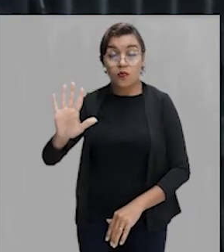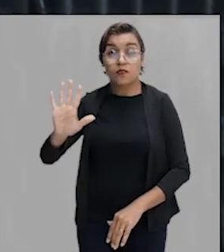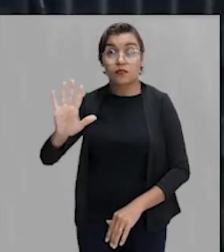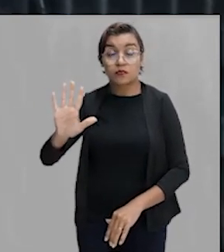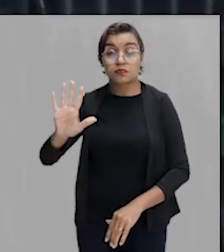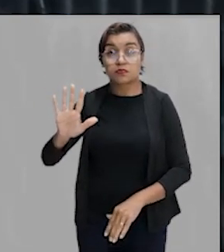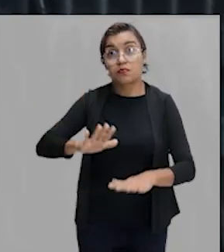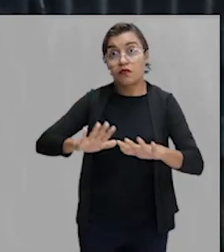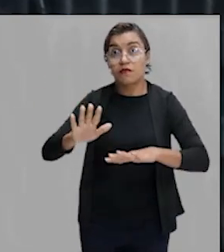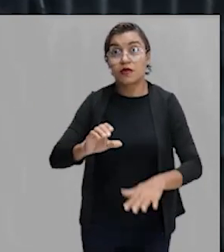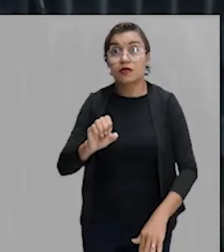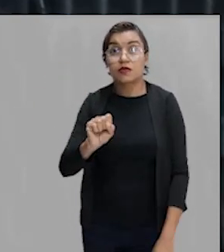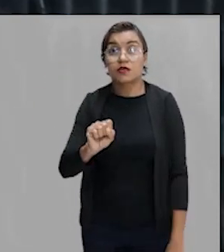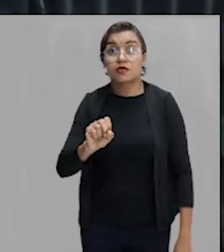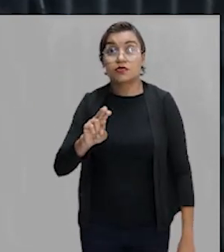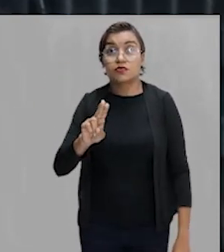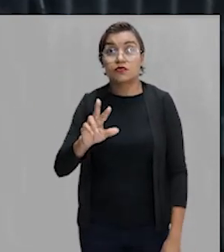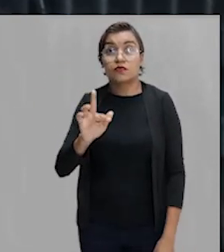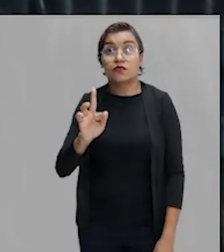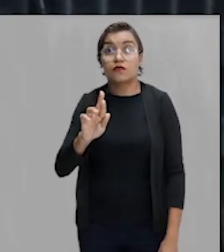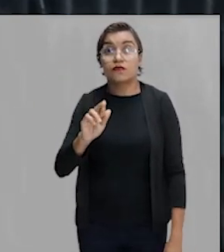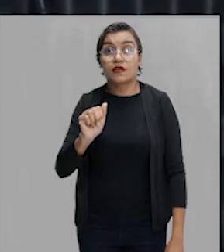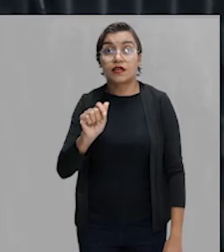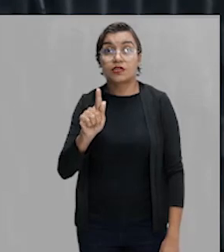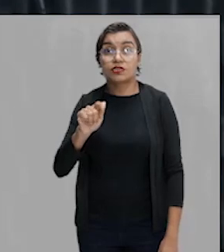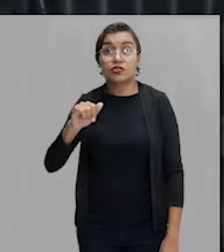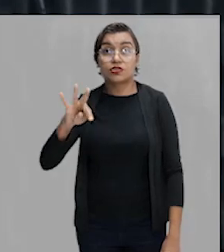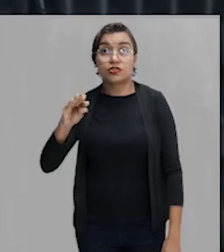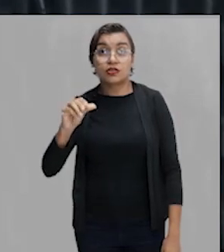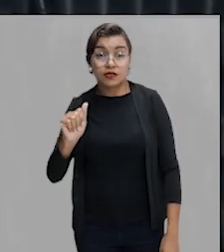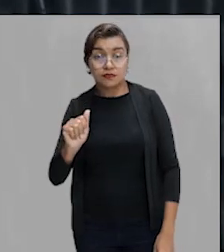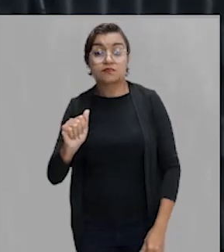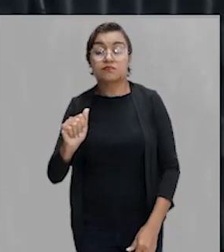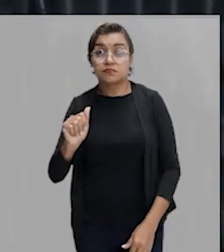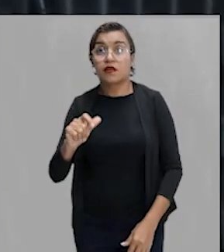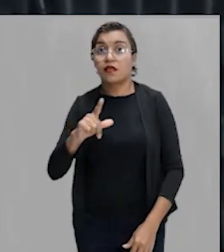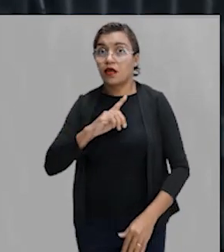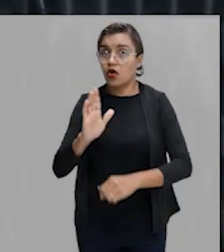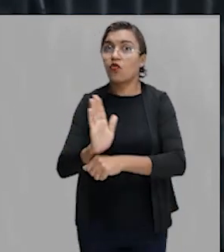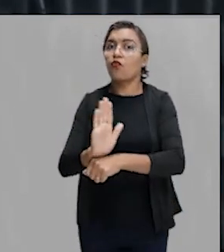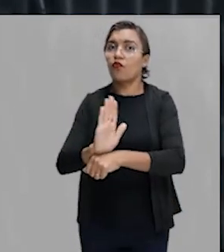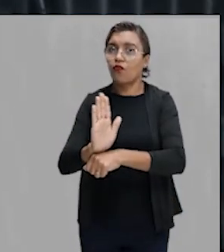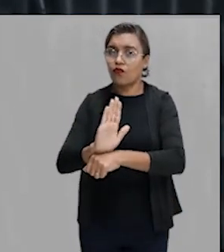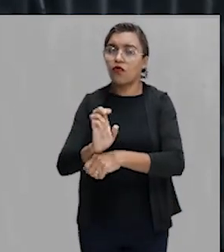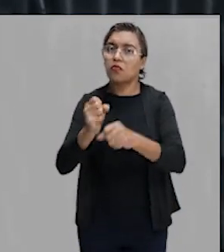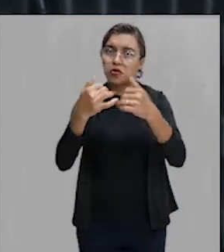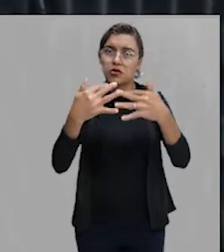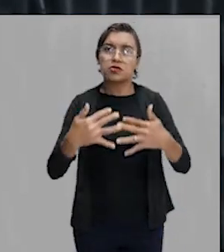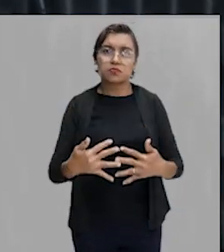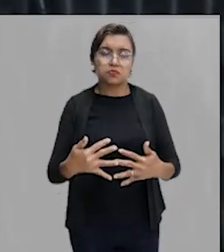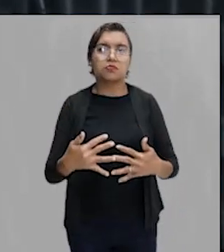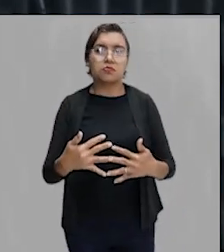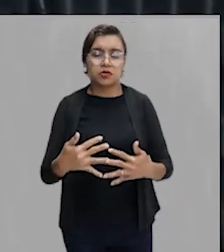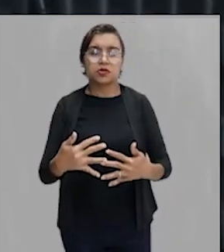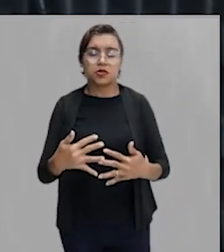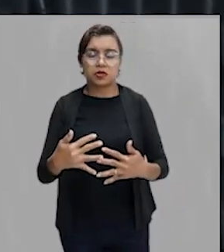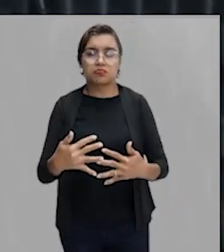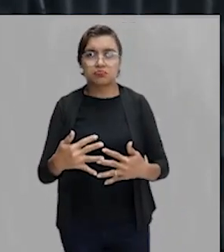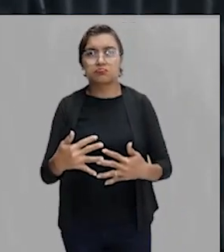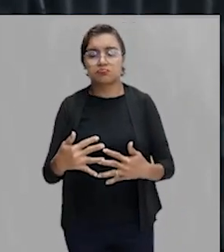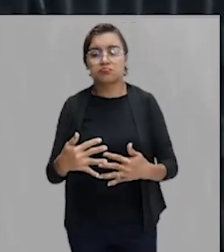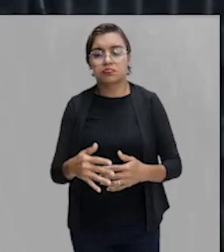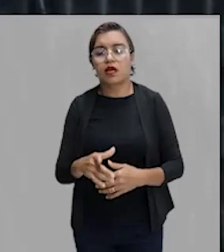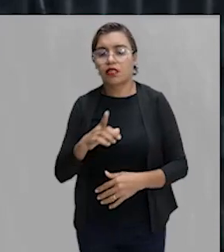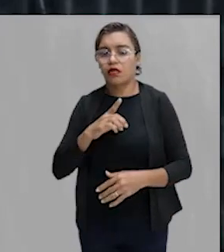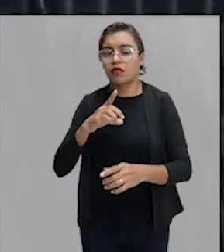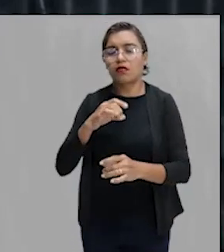sufragista. Inclusive tem um filme que trata sobre esse assunto, As Sufragistas. Ele está disponível na maior parte dos streams